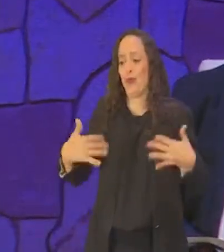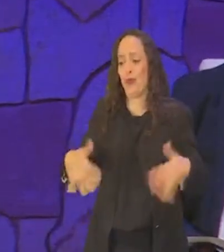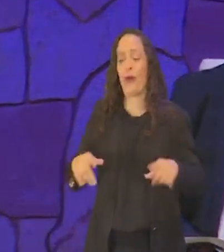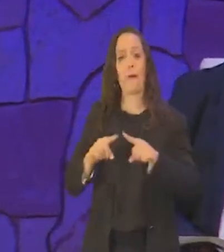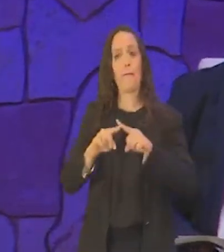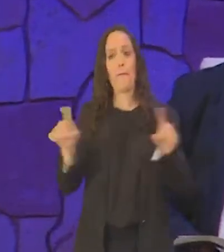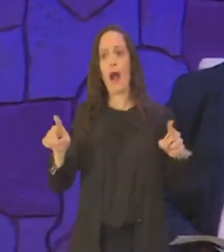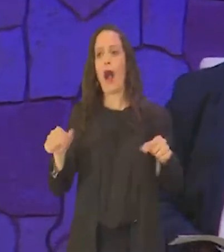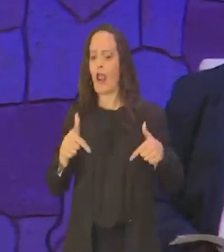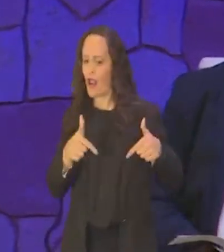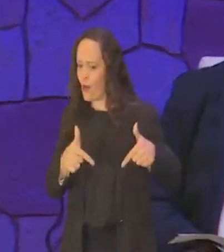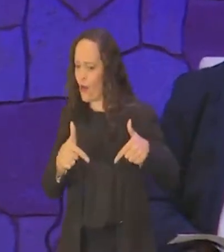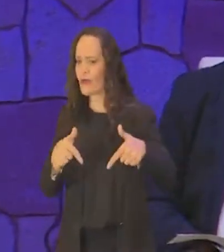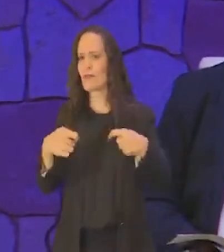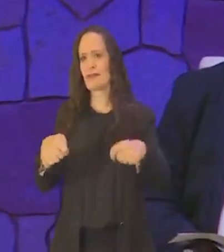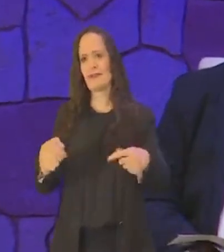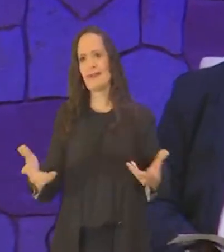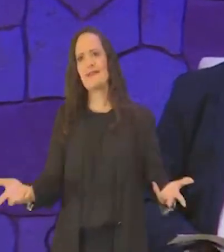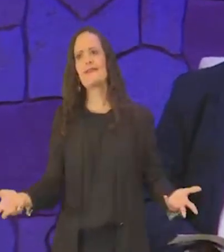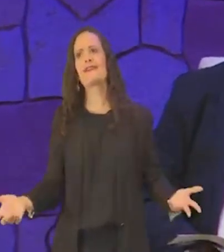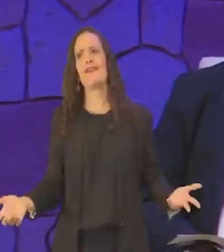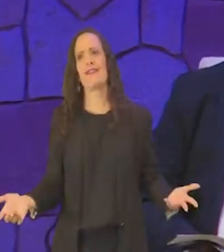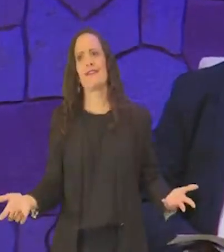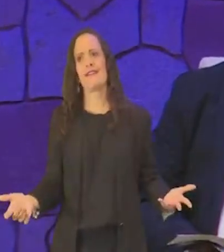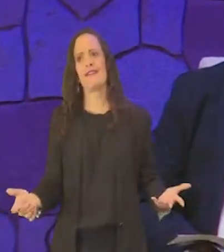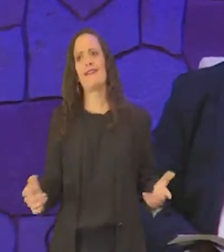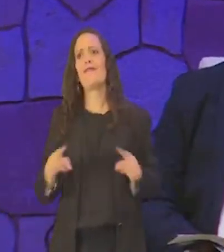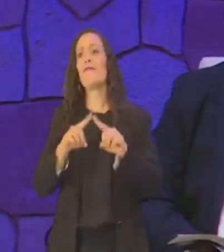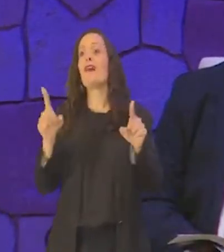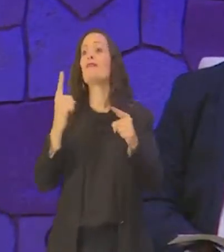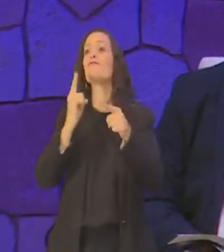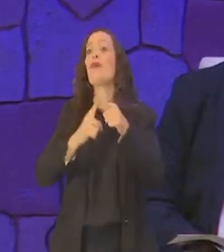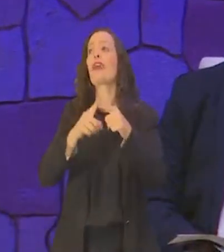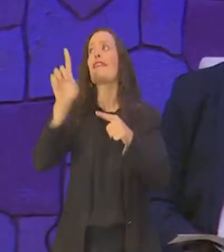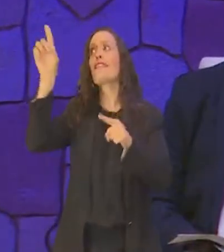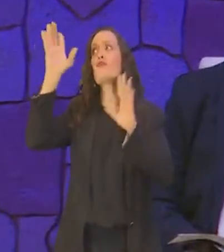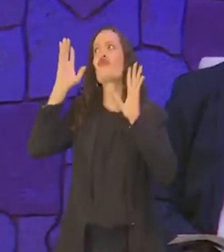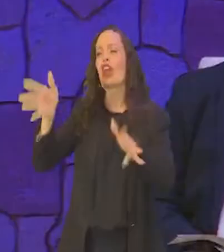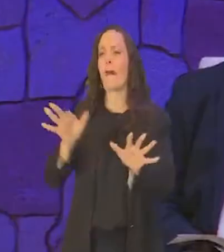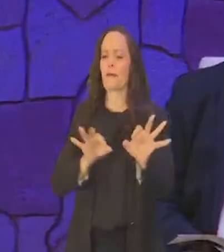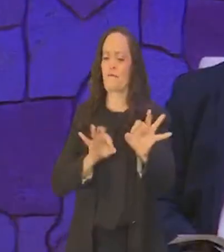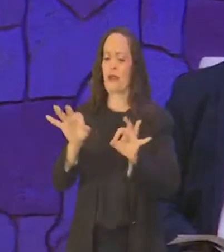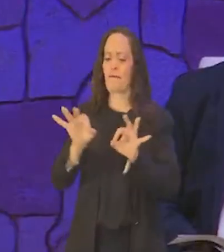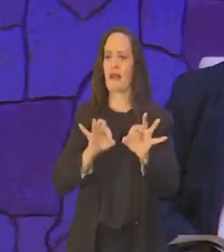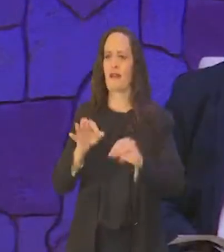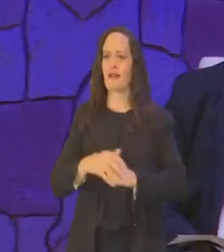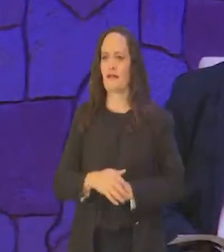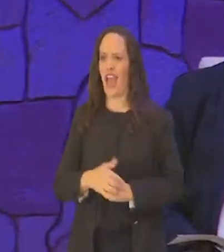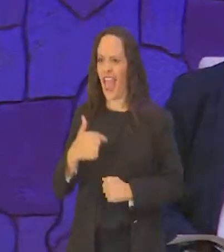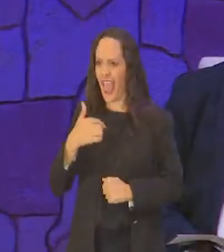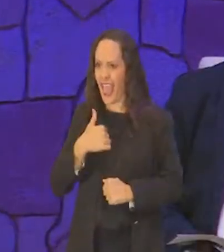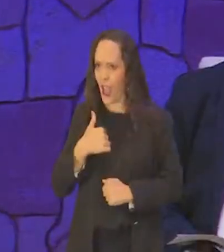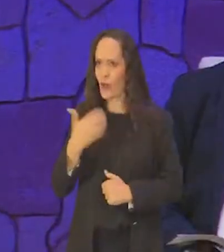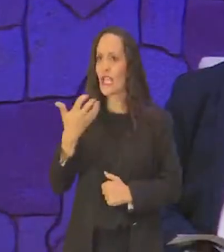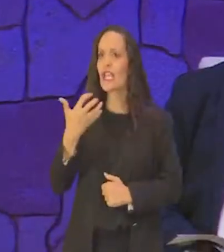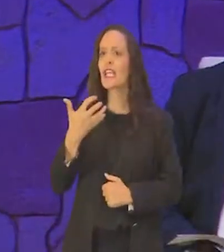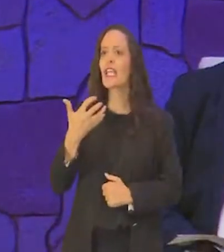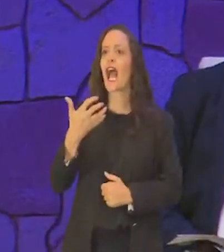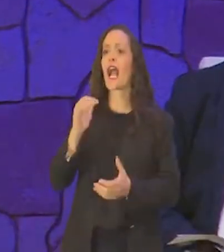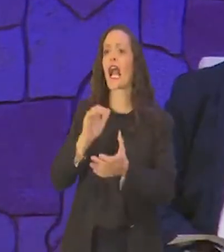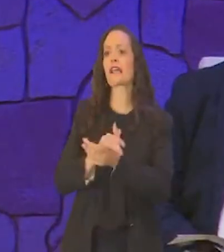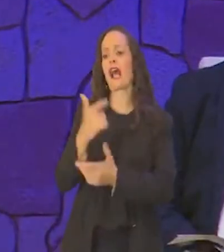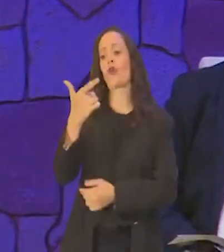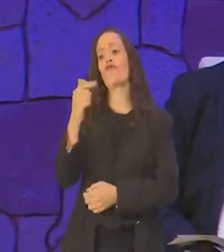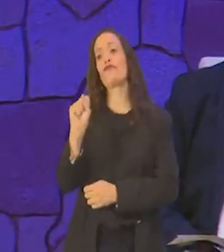lutar tanto? É porque Deus estava me preparando, porque eu não casaria aos 18, eu casaria aos 21 anos de